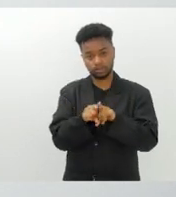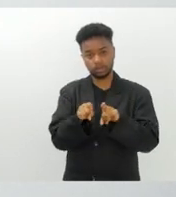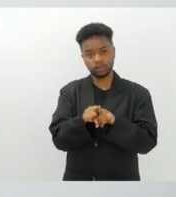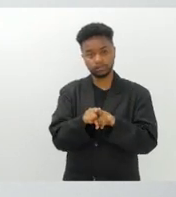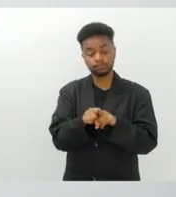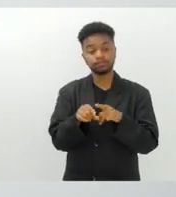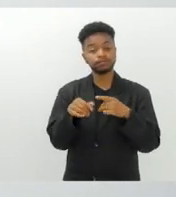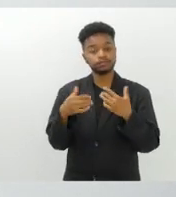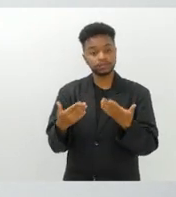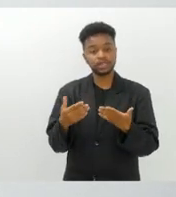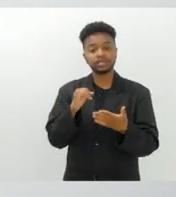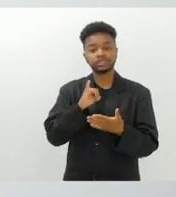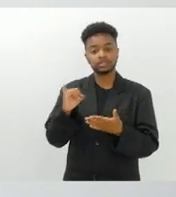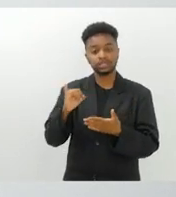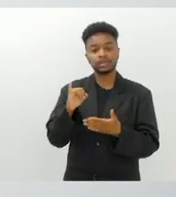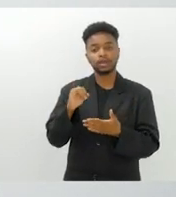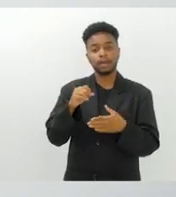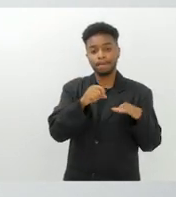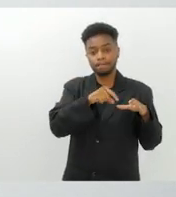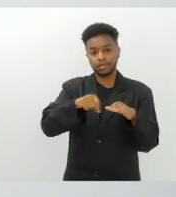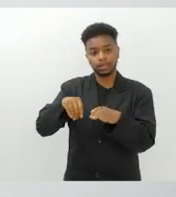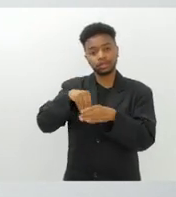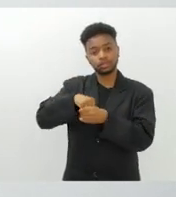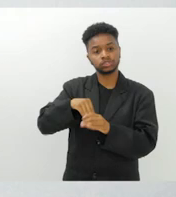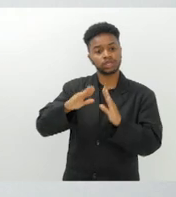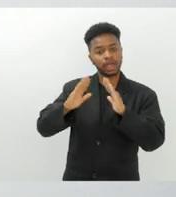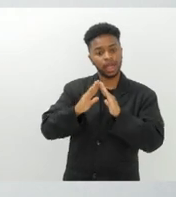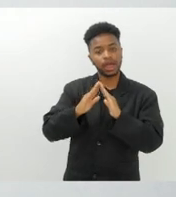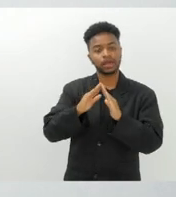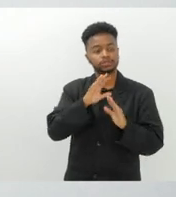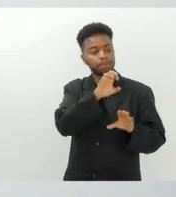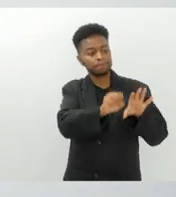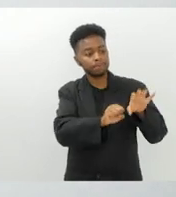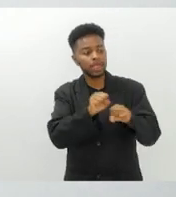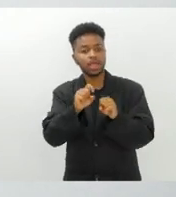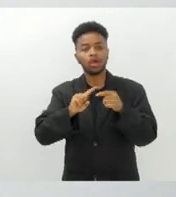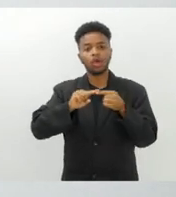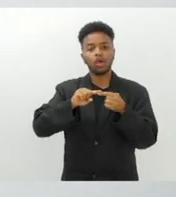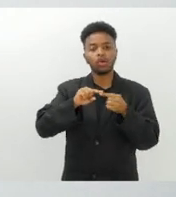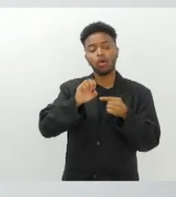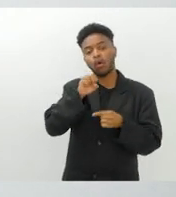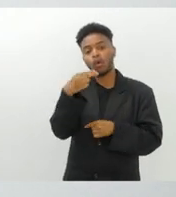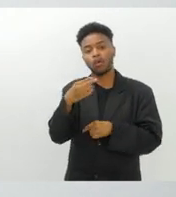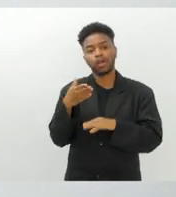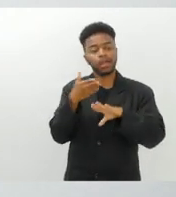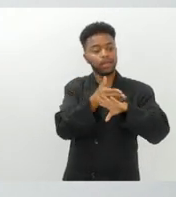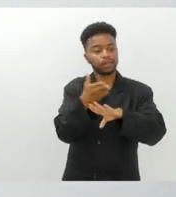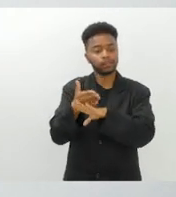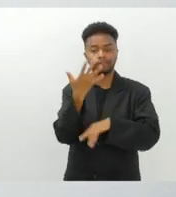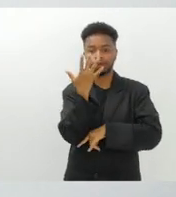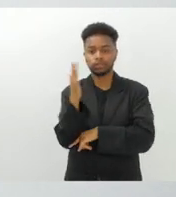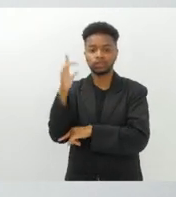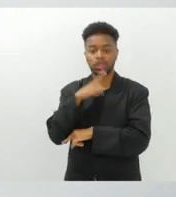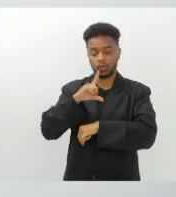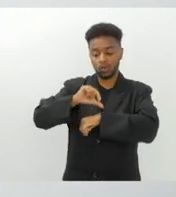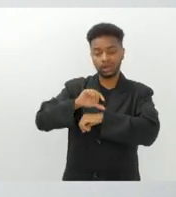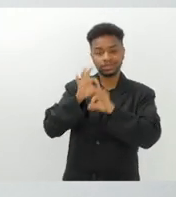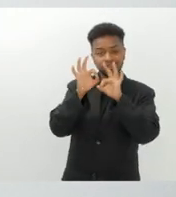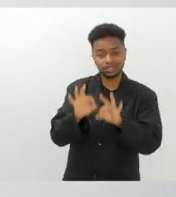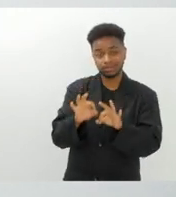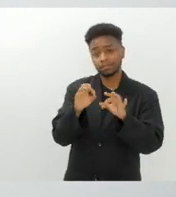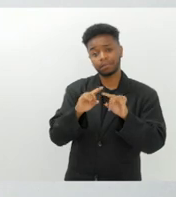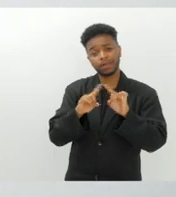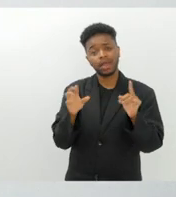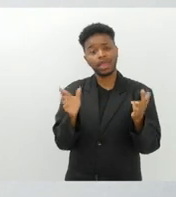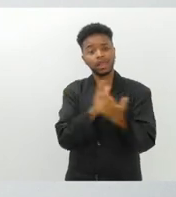vai lá, planta uma planta dentro de casa, colhe, vai à natureza, tem horário para fazer isso. Então, a relação com o meio ambiente, ela